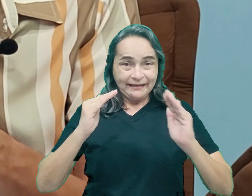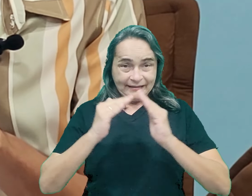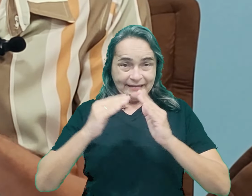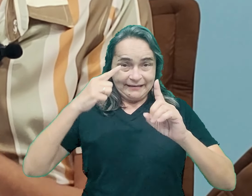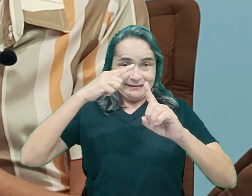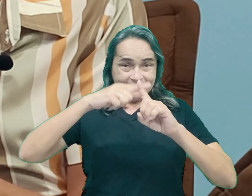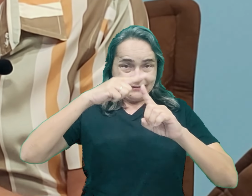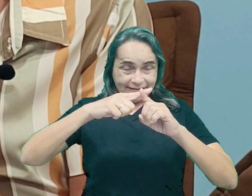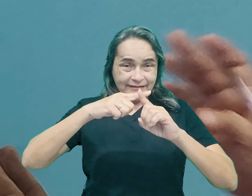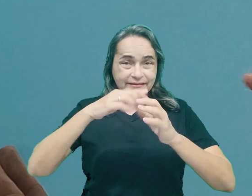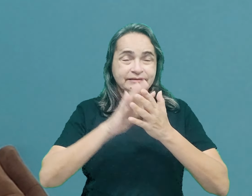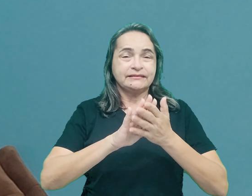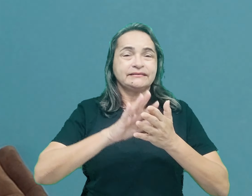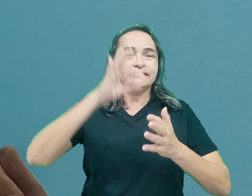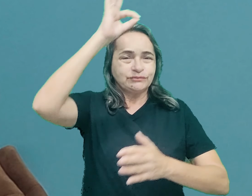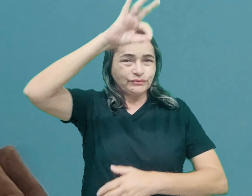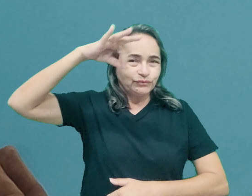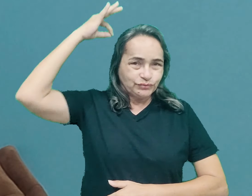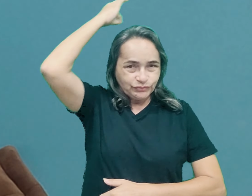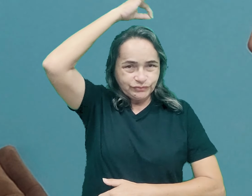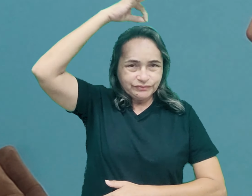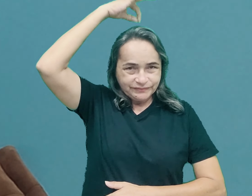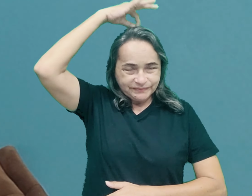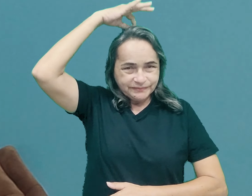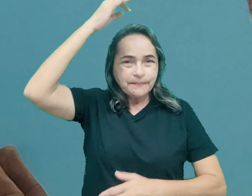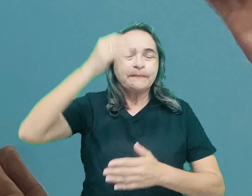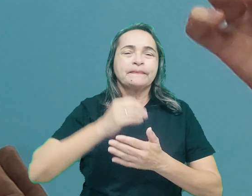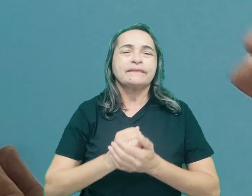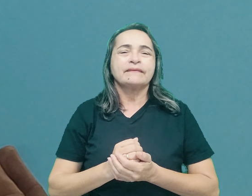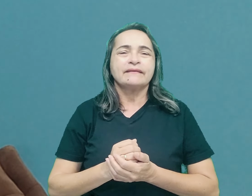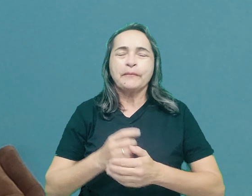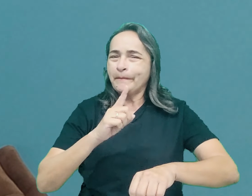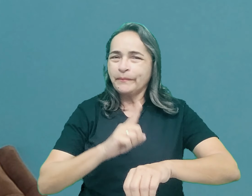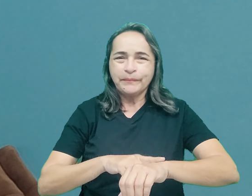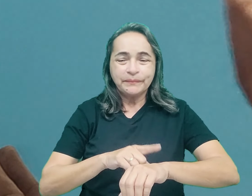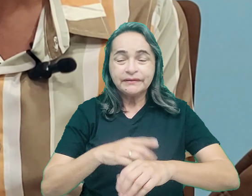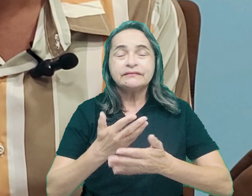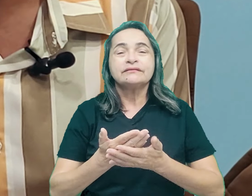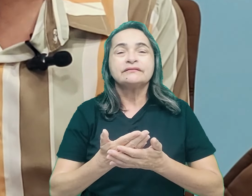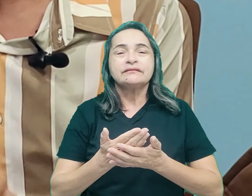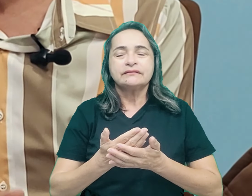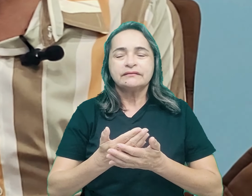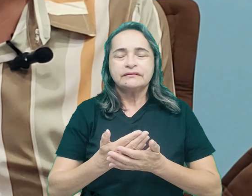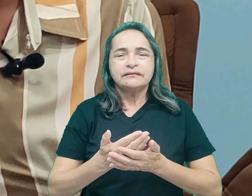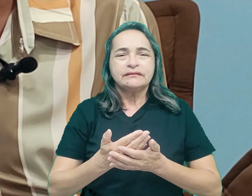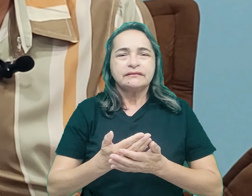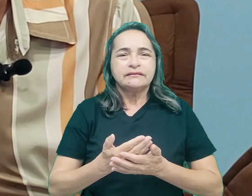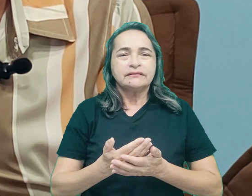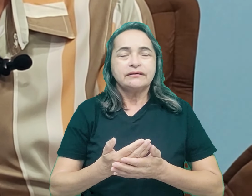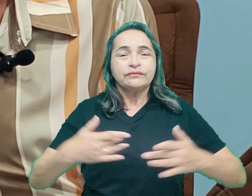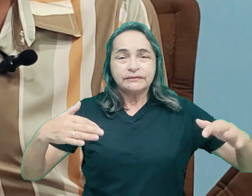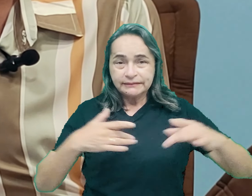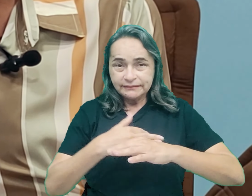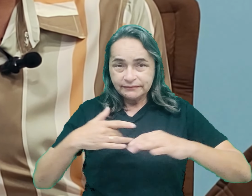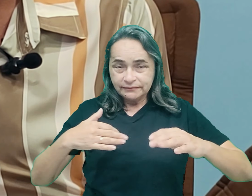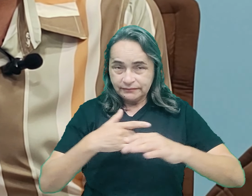Santo, esse marco arquitetônico ao redor do qual a cidade de Morada